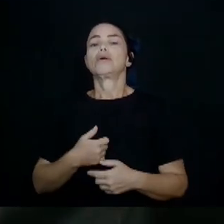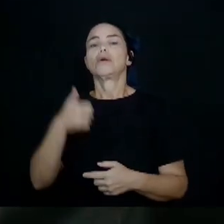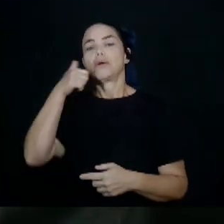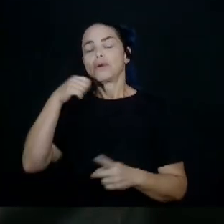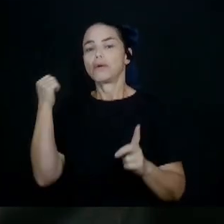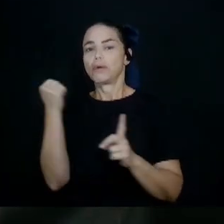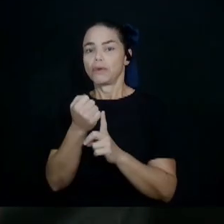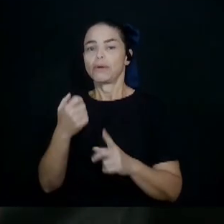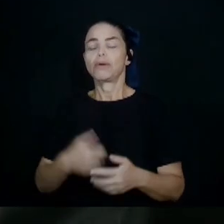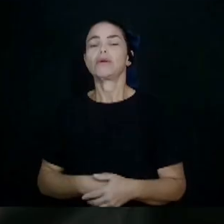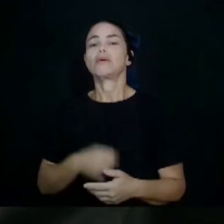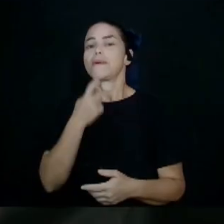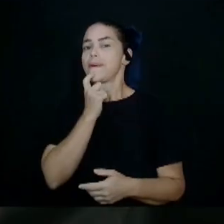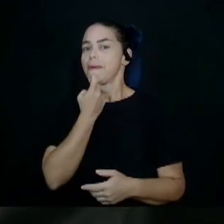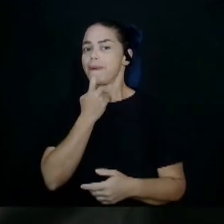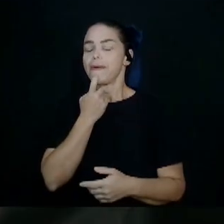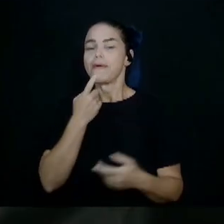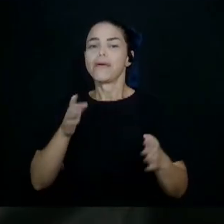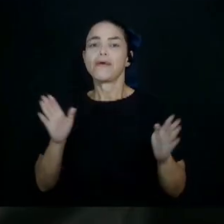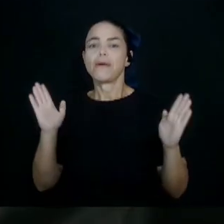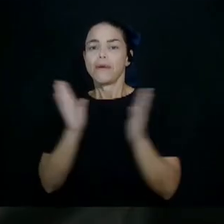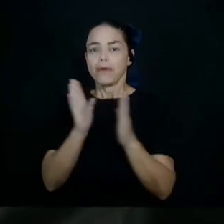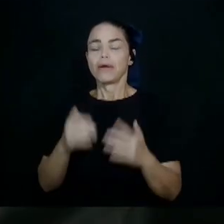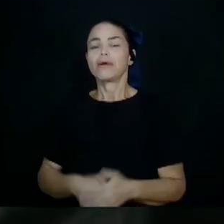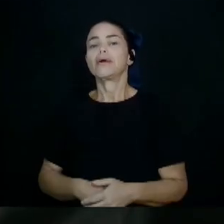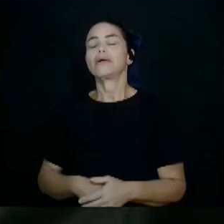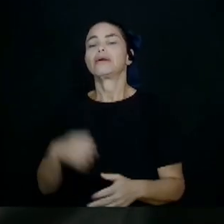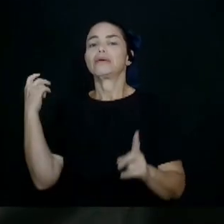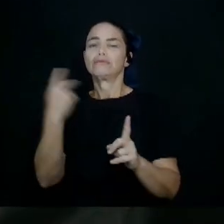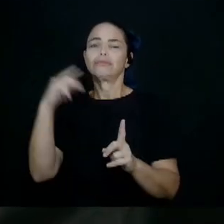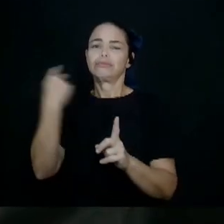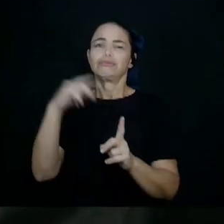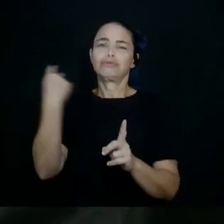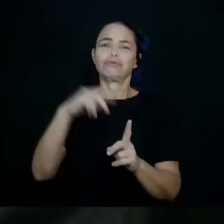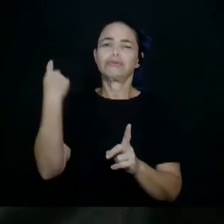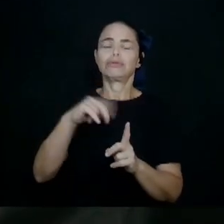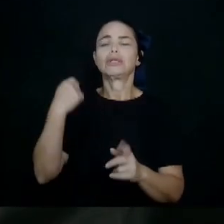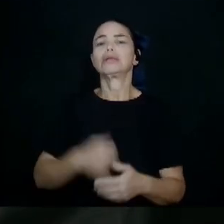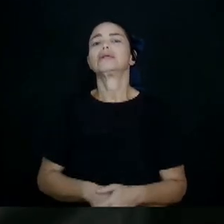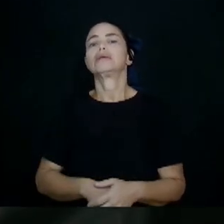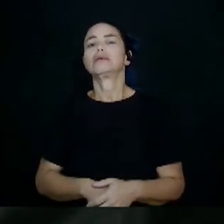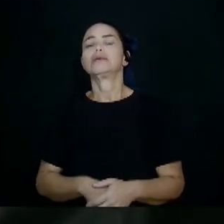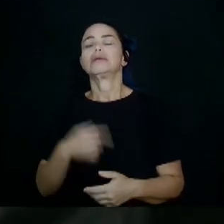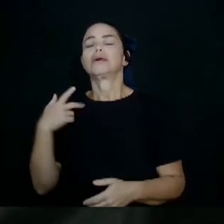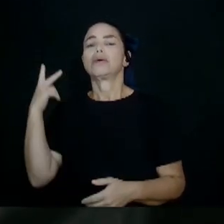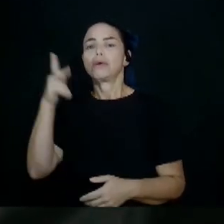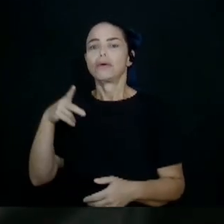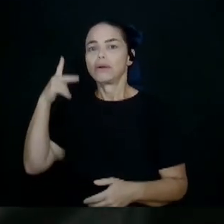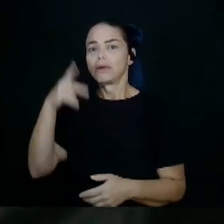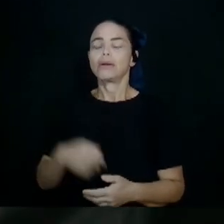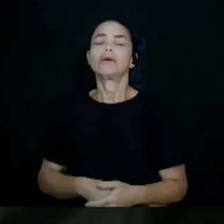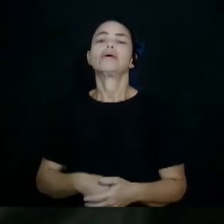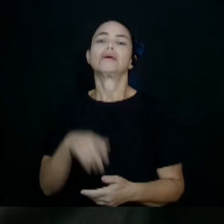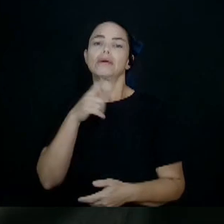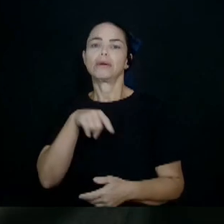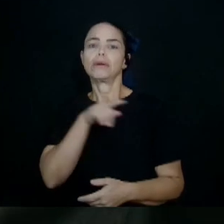no contexto de enfrentamento às agressões e intimidações sofridas pela parlamentar, atribuídas aí a